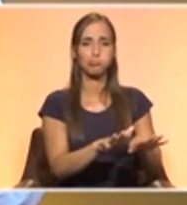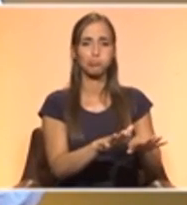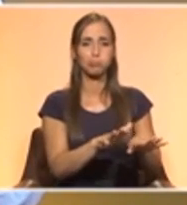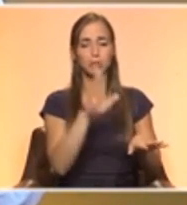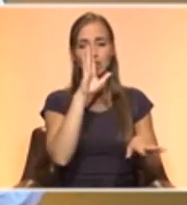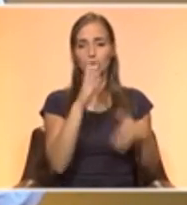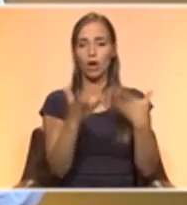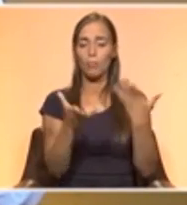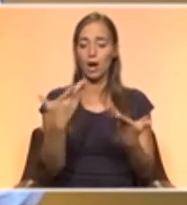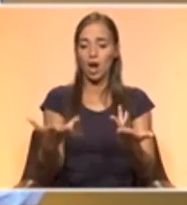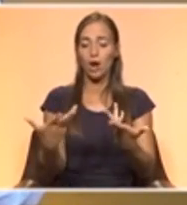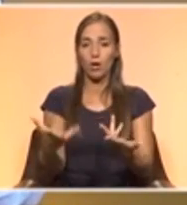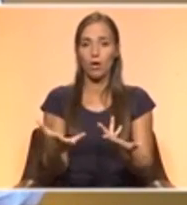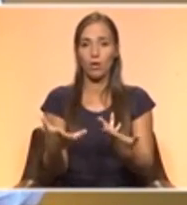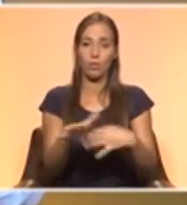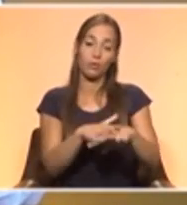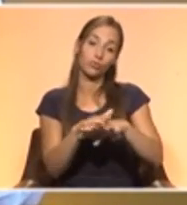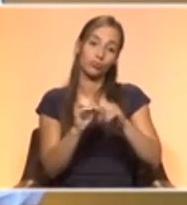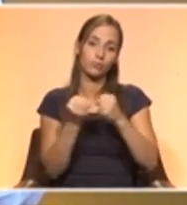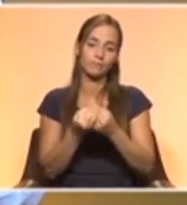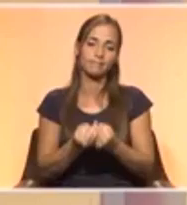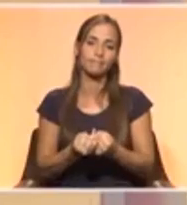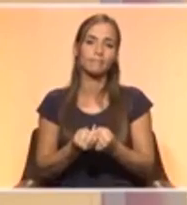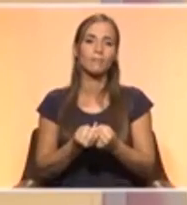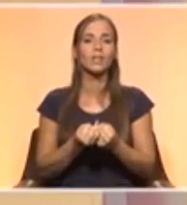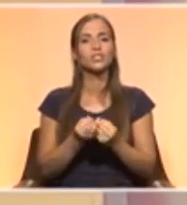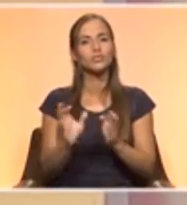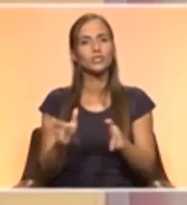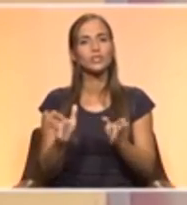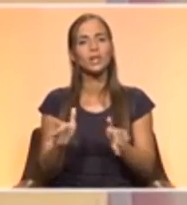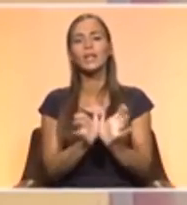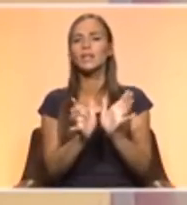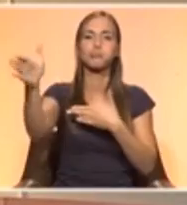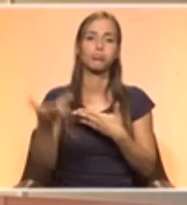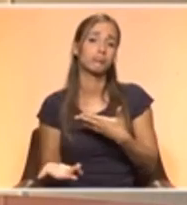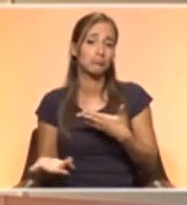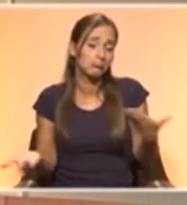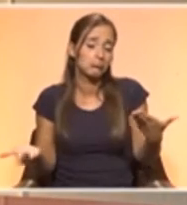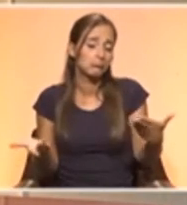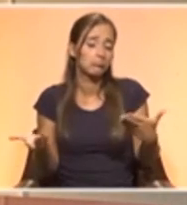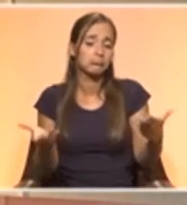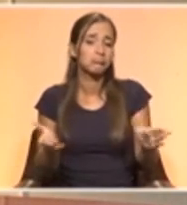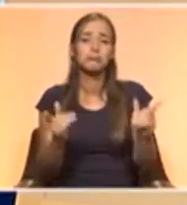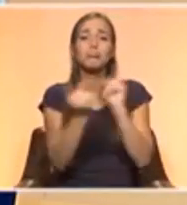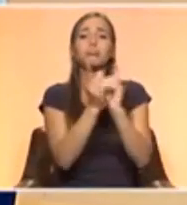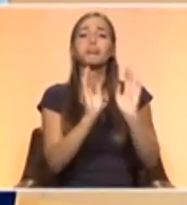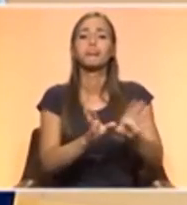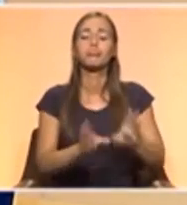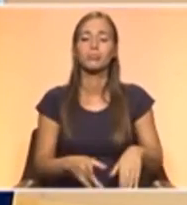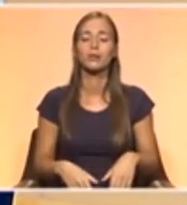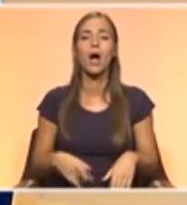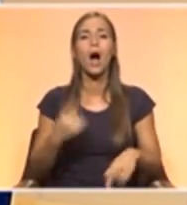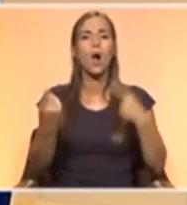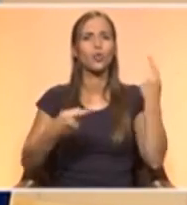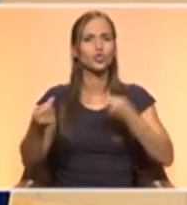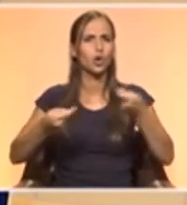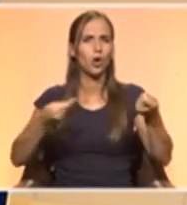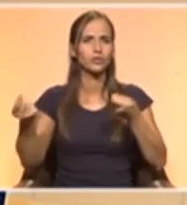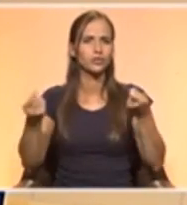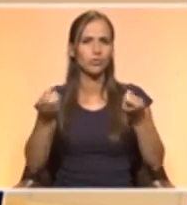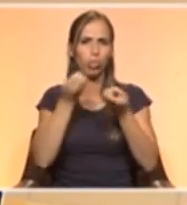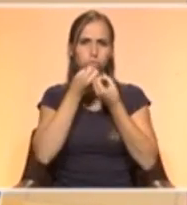com o que é agora com redes sociais muit já vamos regressar o online está também a mudar as negócios que pode estão a desmaterializar